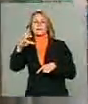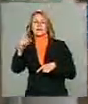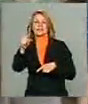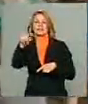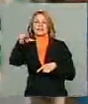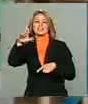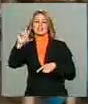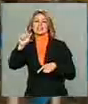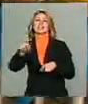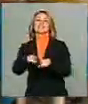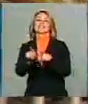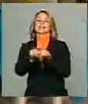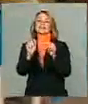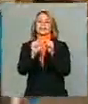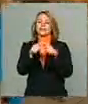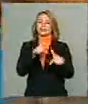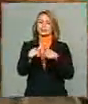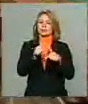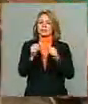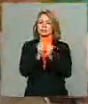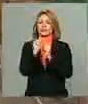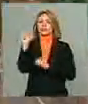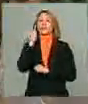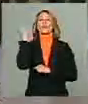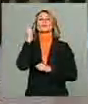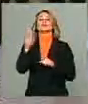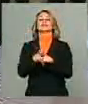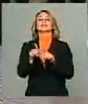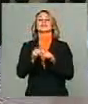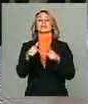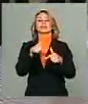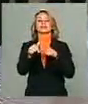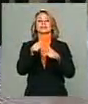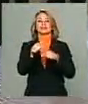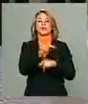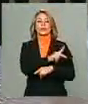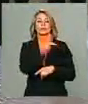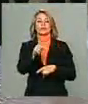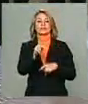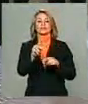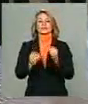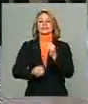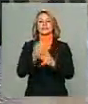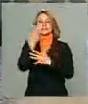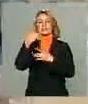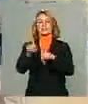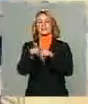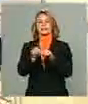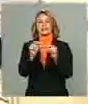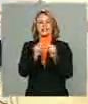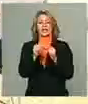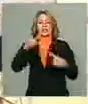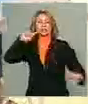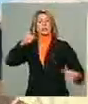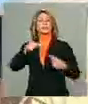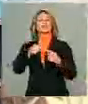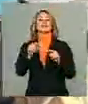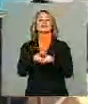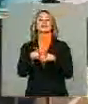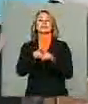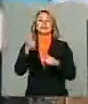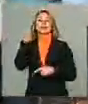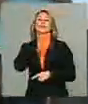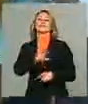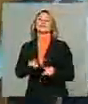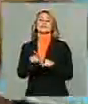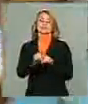todo o trabalho realizado pelas associações que o professor Medeiros ajudou a criar tem como objetivo a conquista